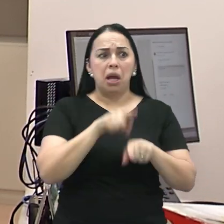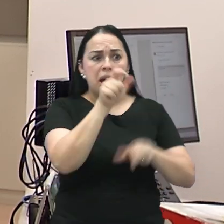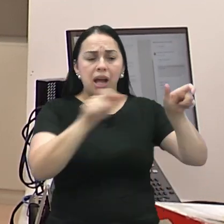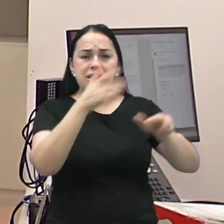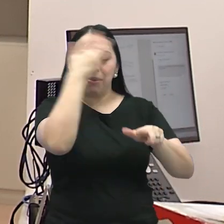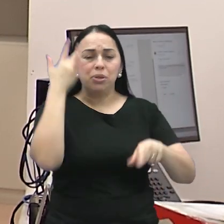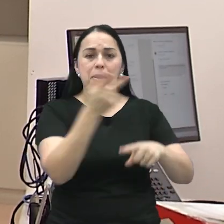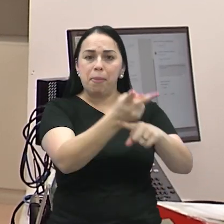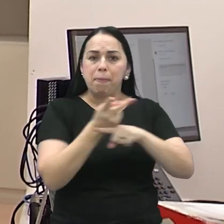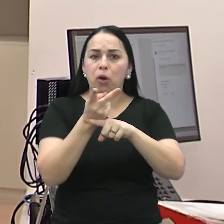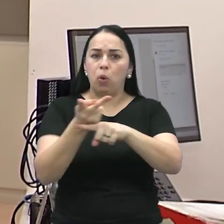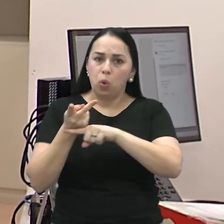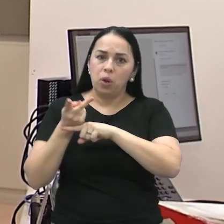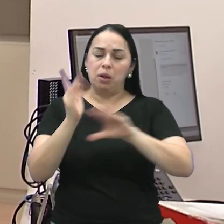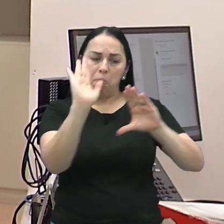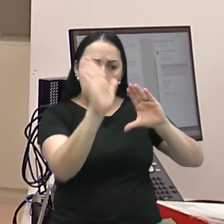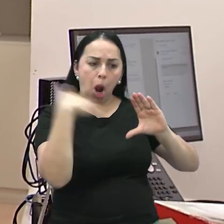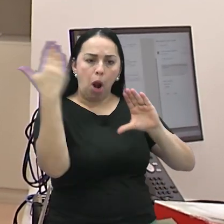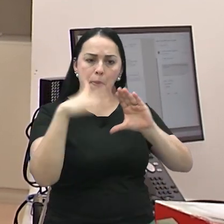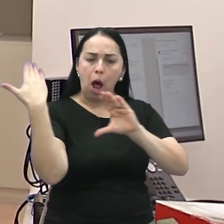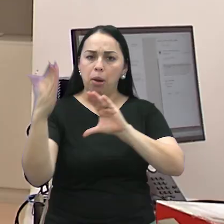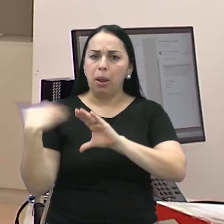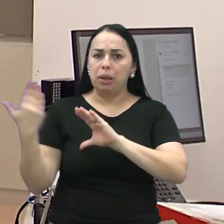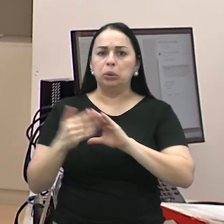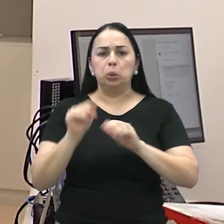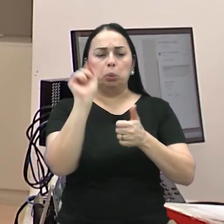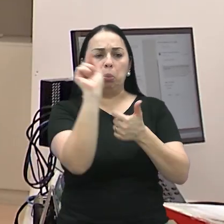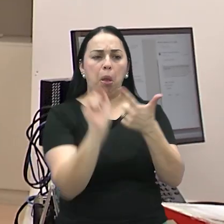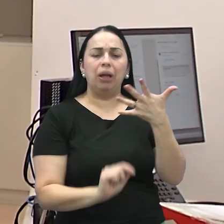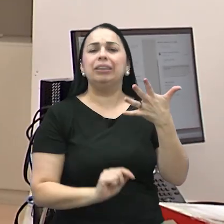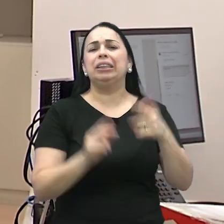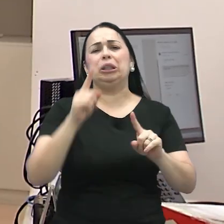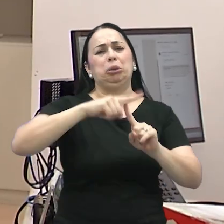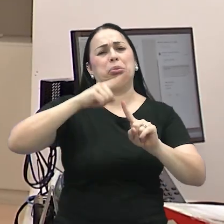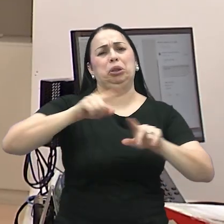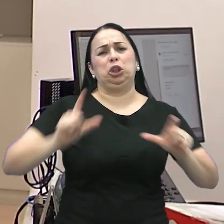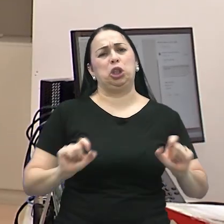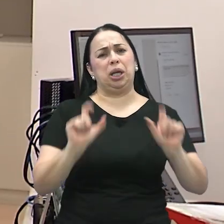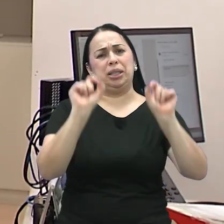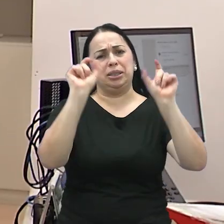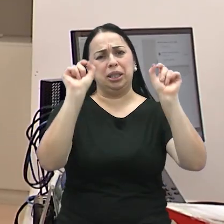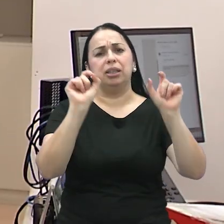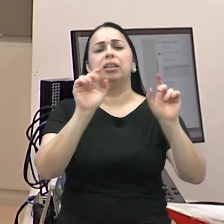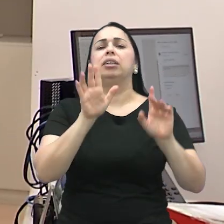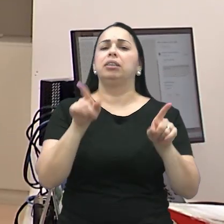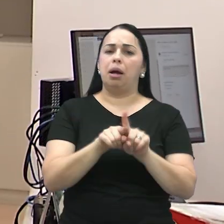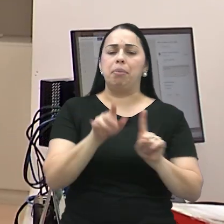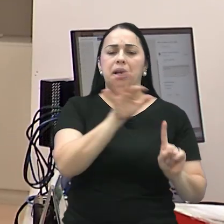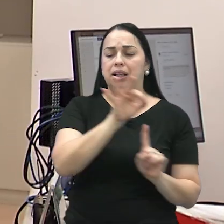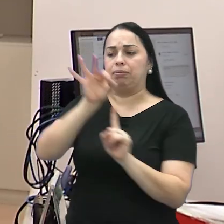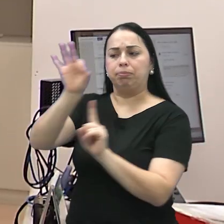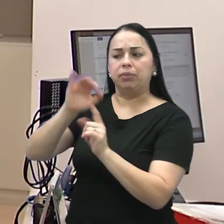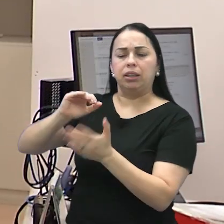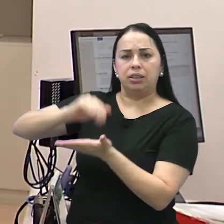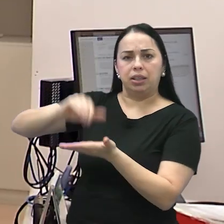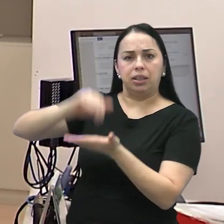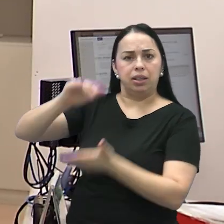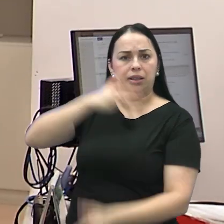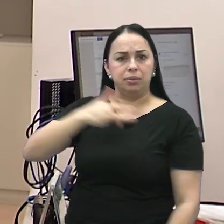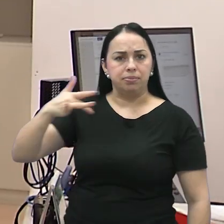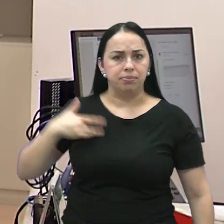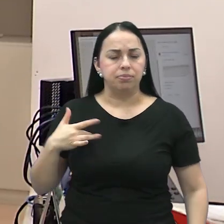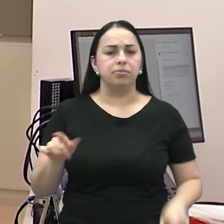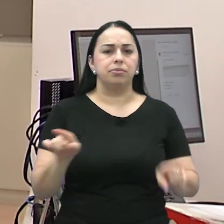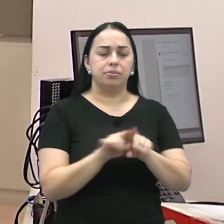aí a Secretaria de Saúde. A nossa comissão aqui da Câmara Municipal, a gente está fazendo um trabalho junto com o secretário de Saúde para que a gente possa atender